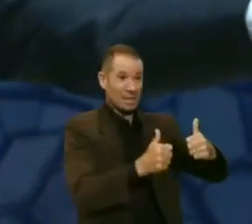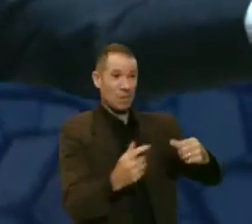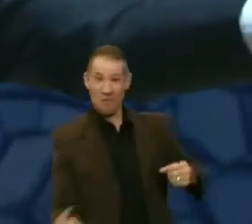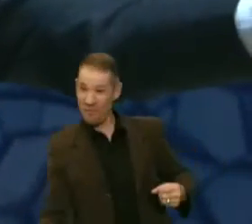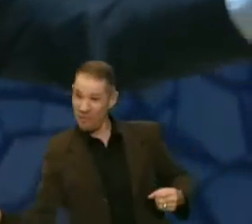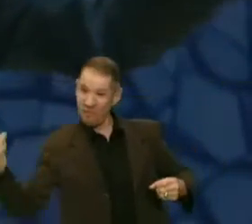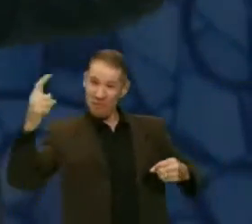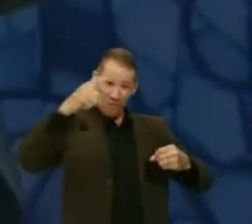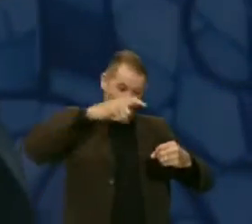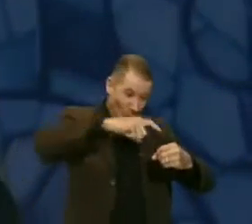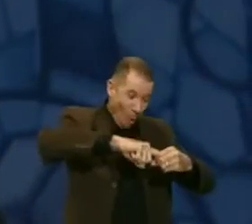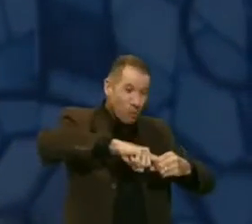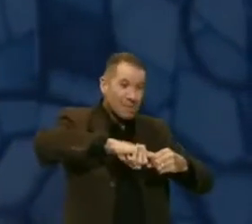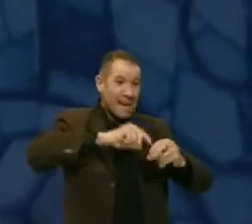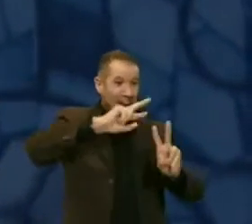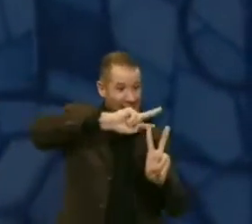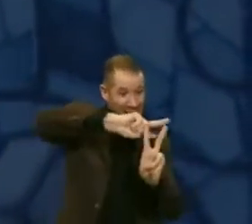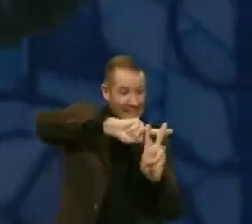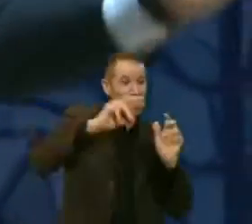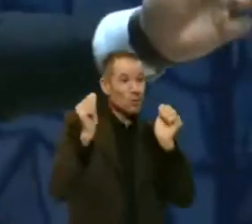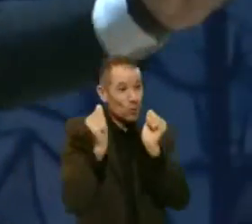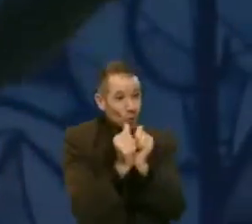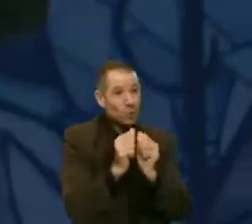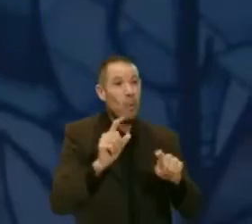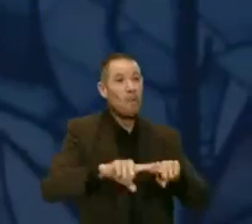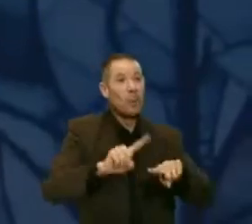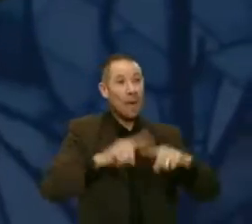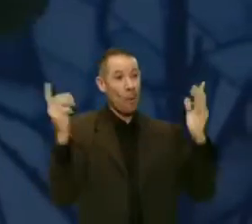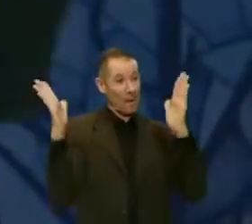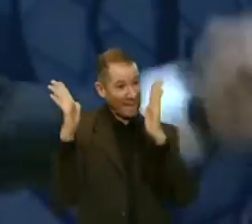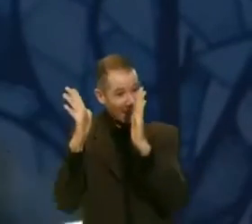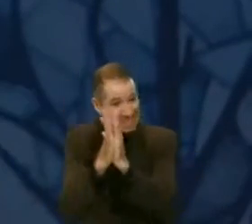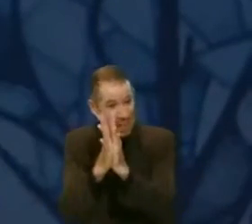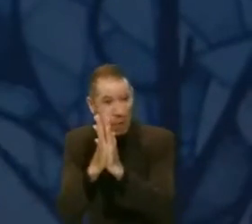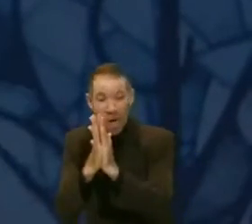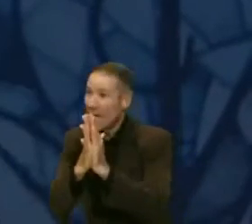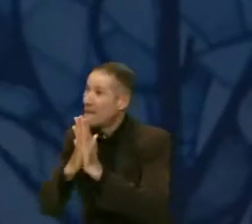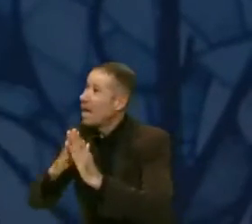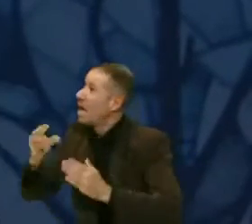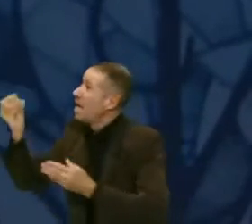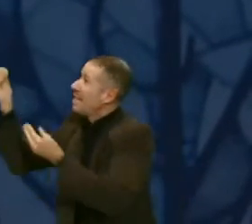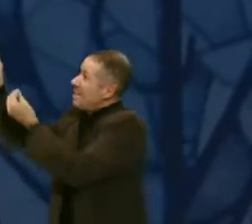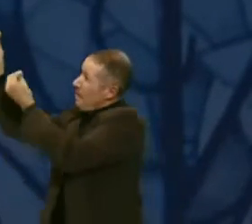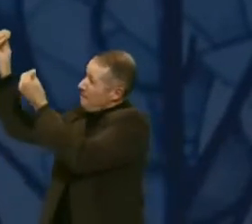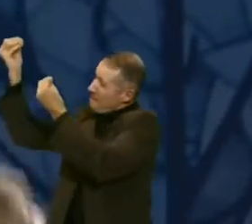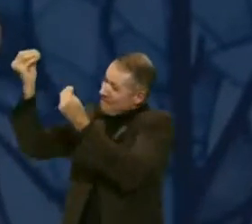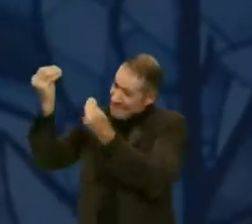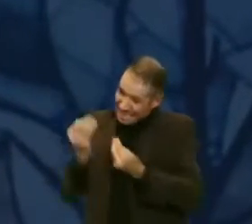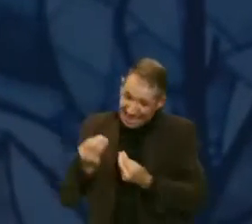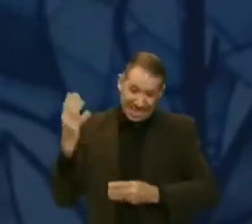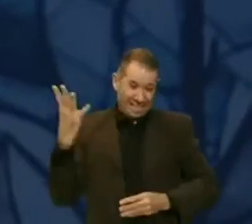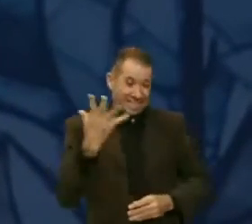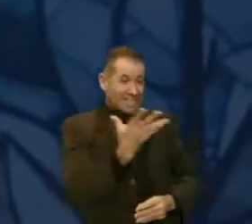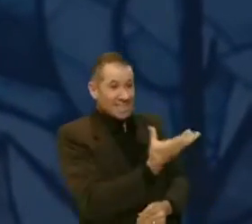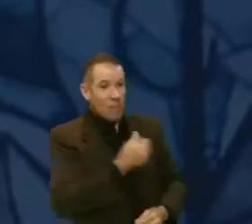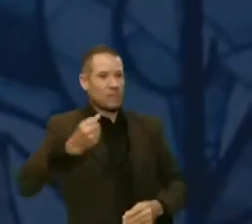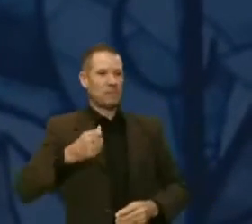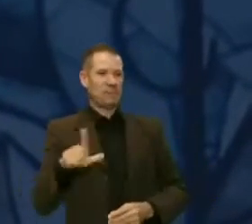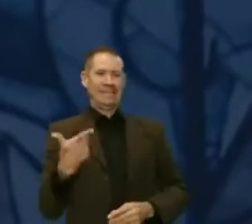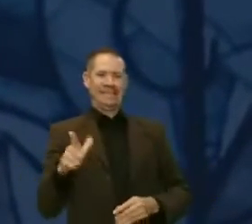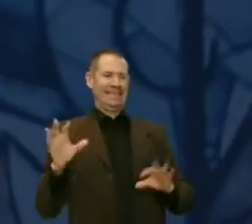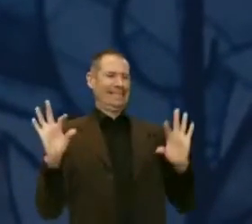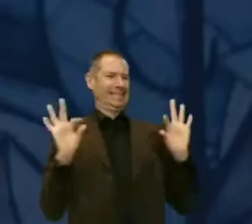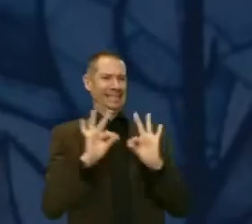juntos. Porque a oração traz salvação. Não existe nada que você